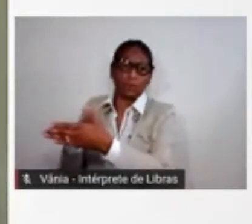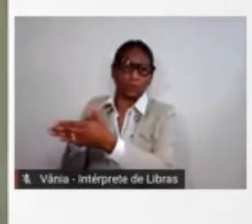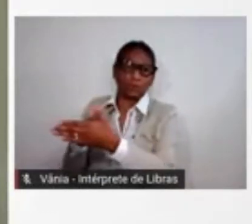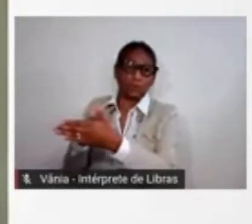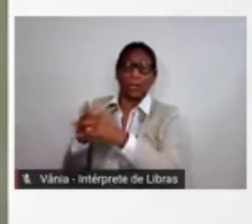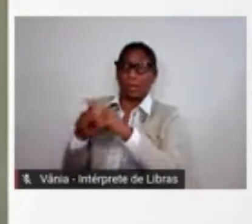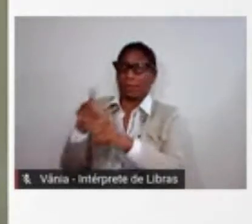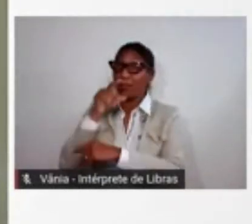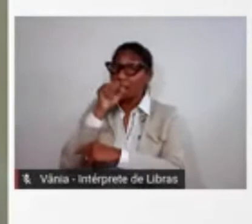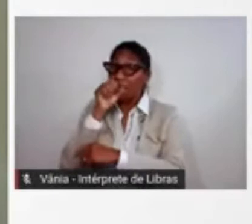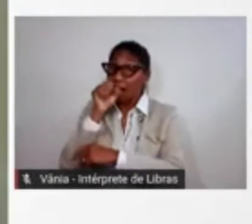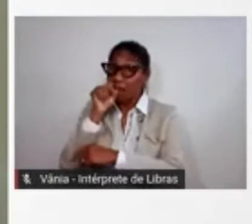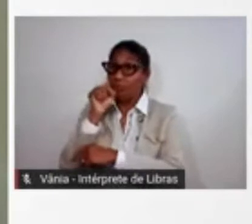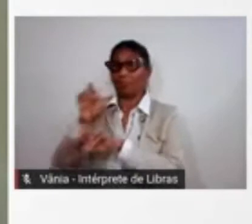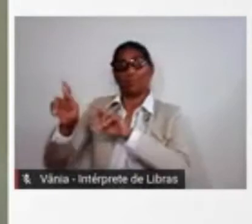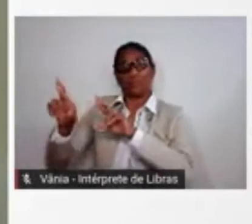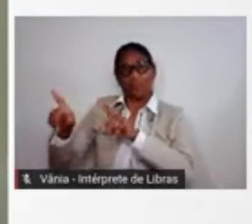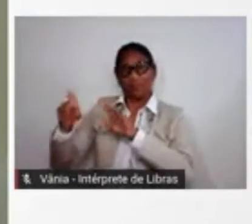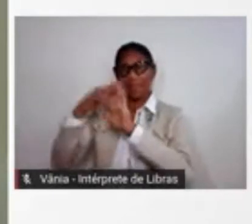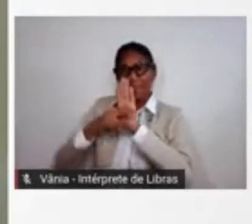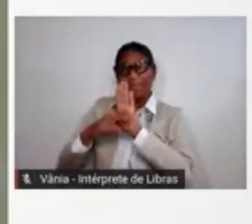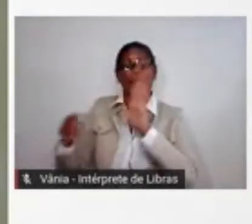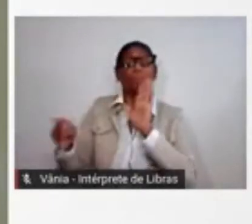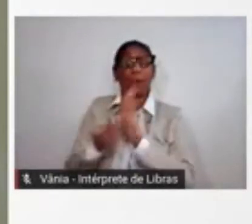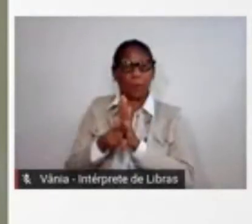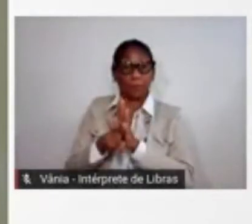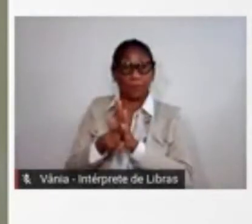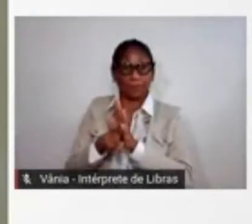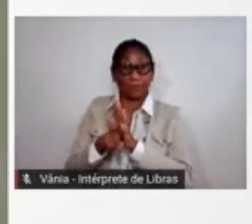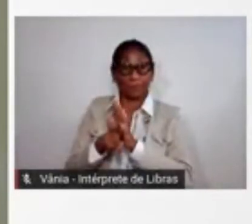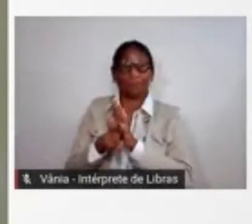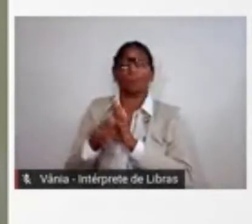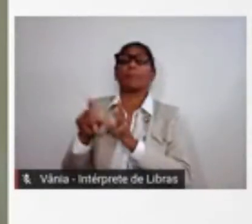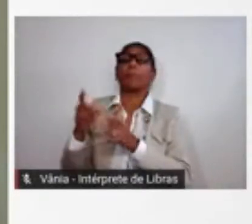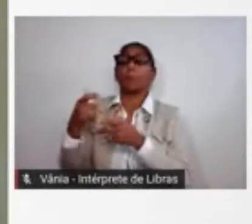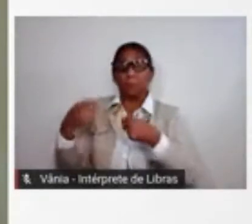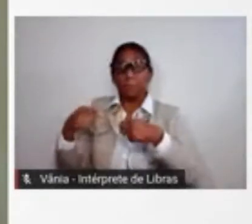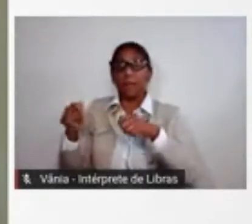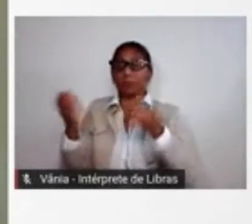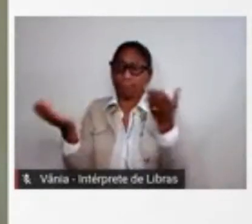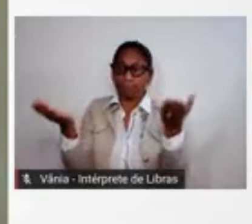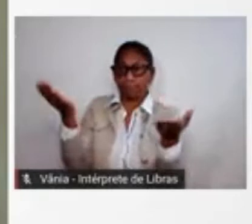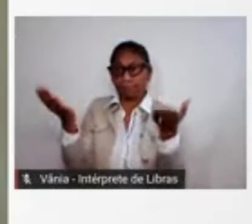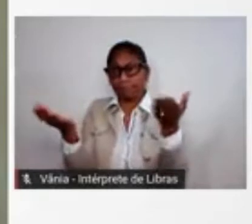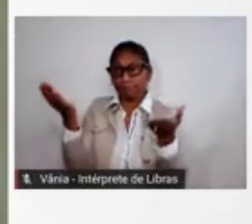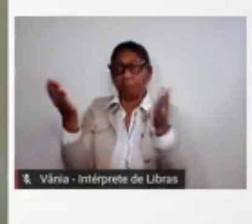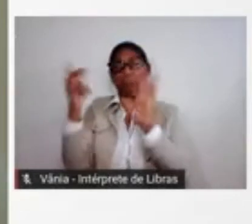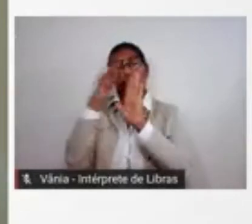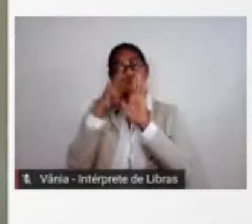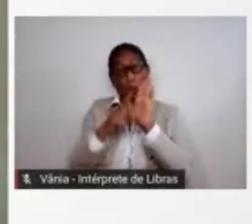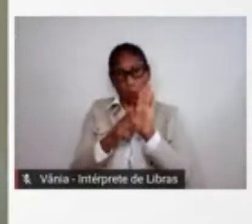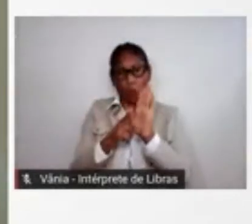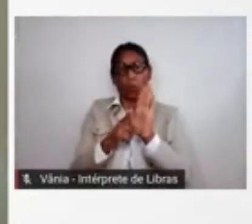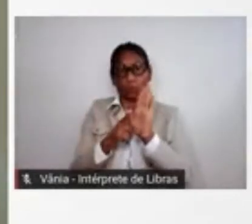bandeira laranja. Isso é uma forma de nós garantirmos o mínimo de proporcionalidade de protocolos em cada uma